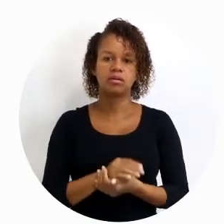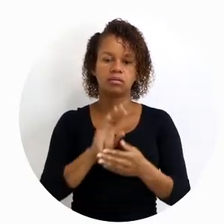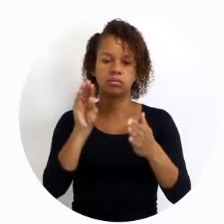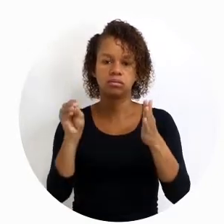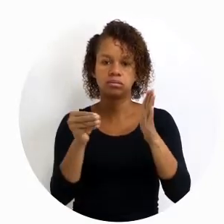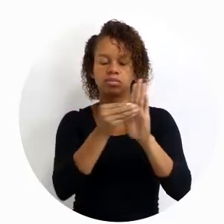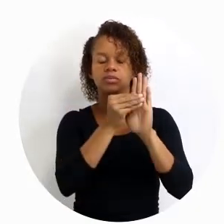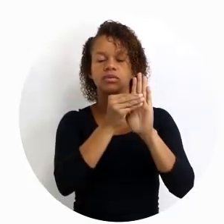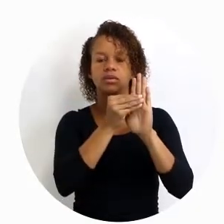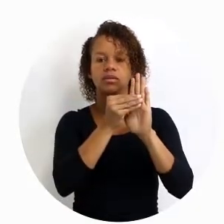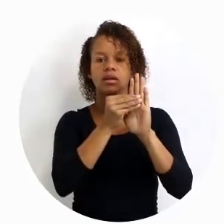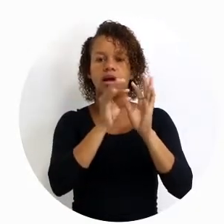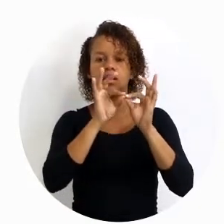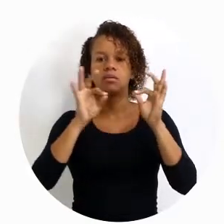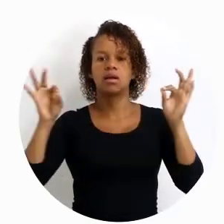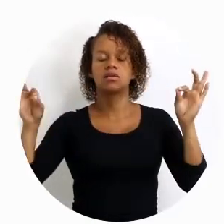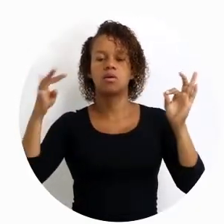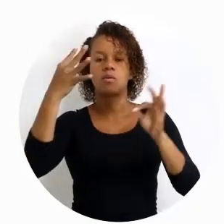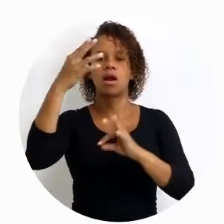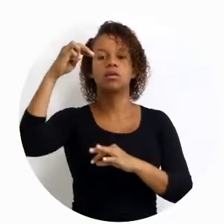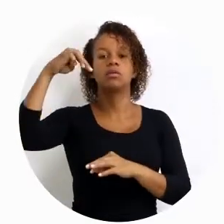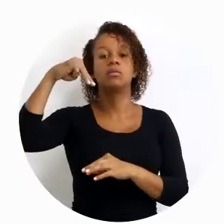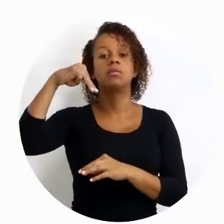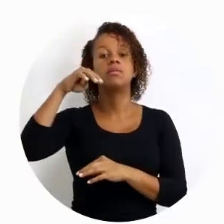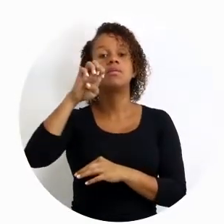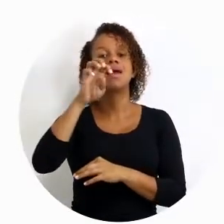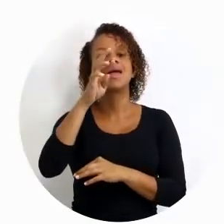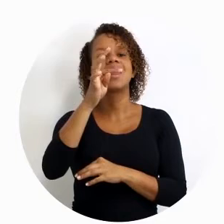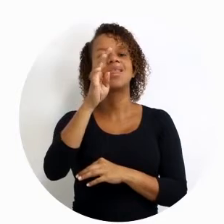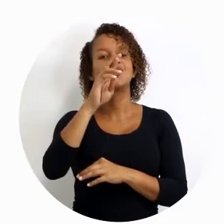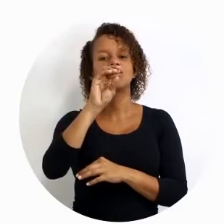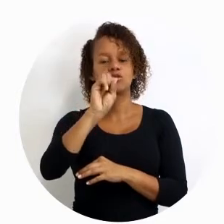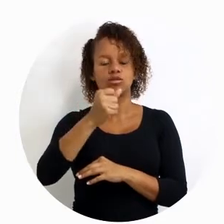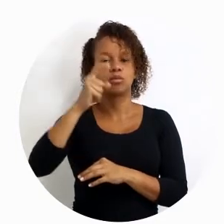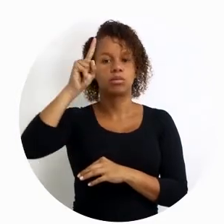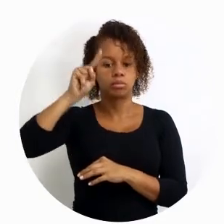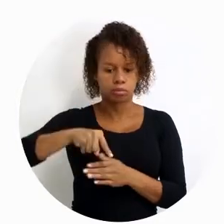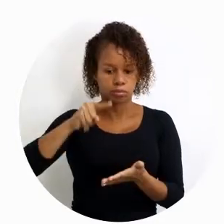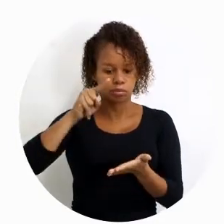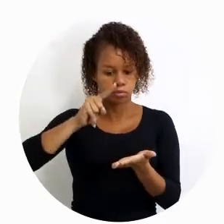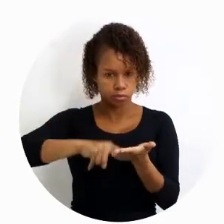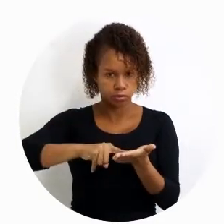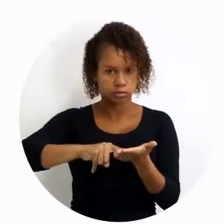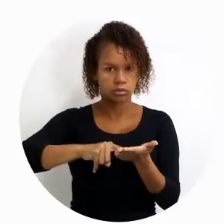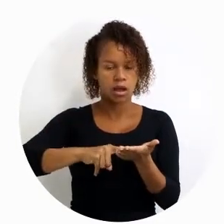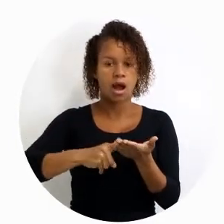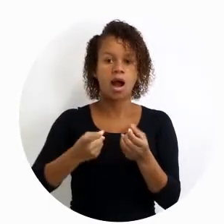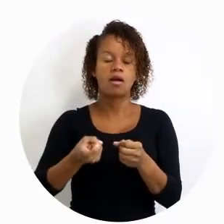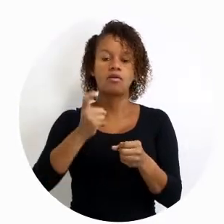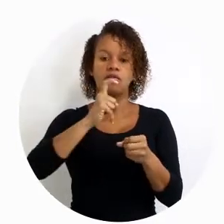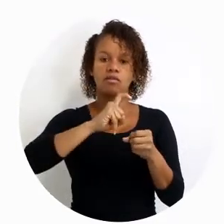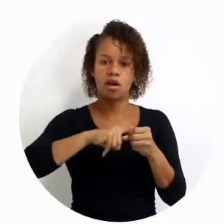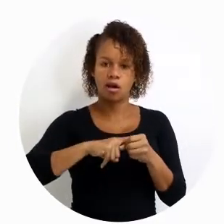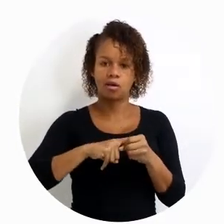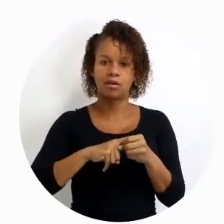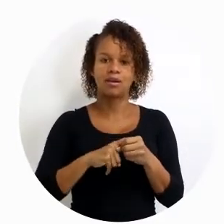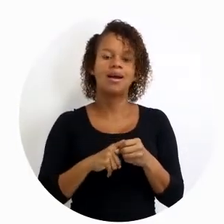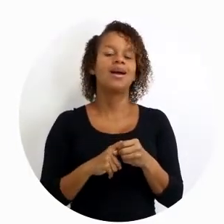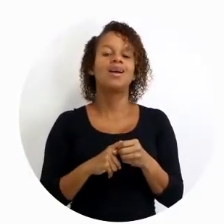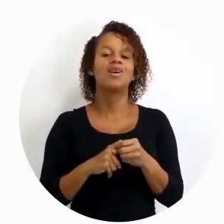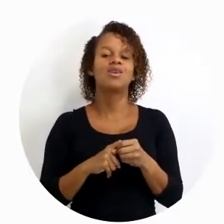E vou inserir agora a dimensão 4 metros, Enter. Vou